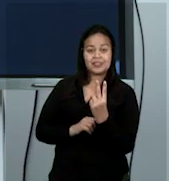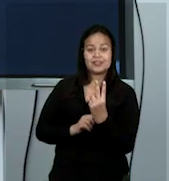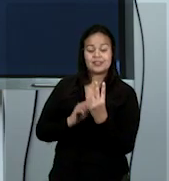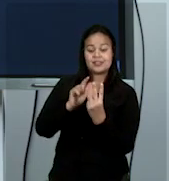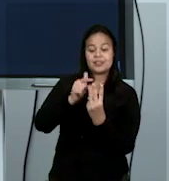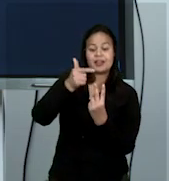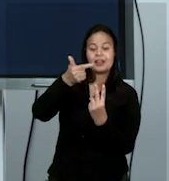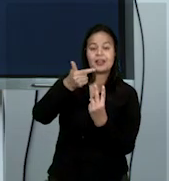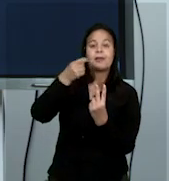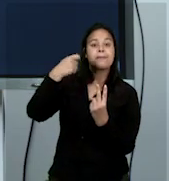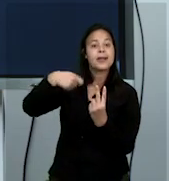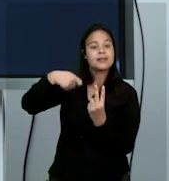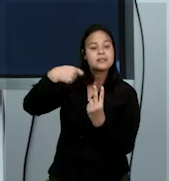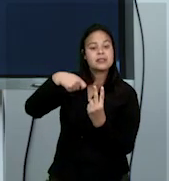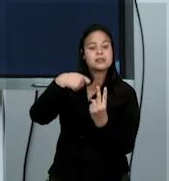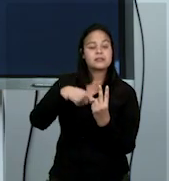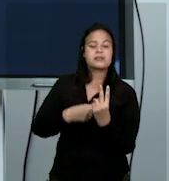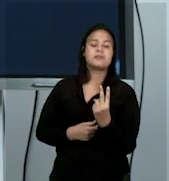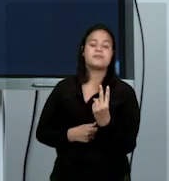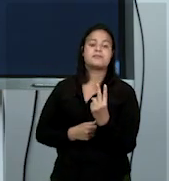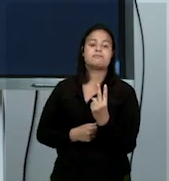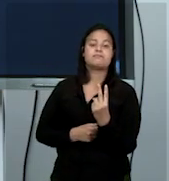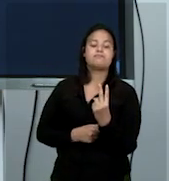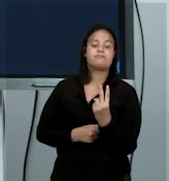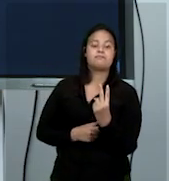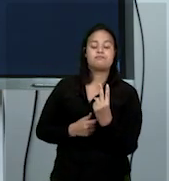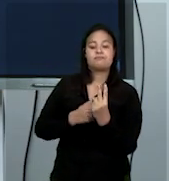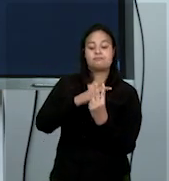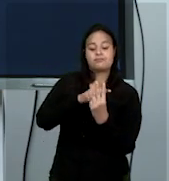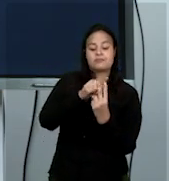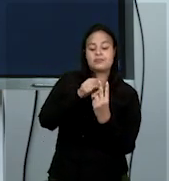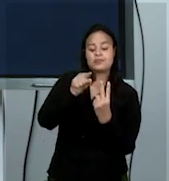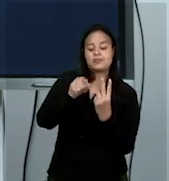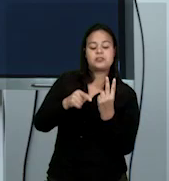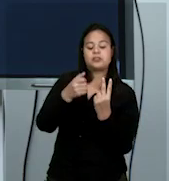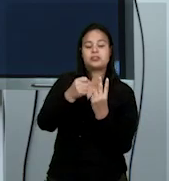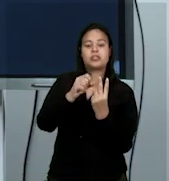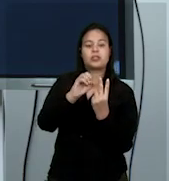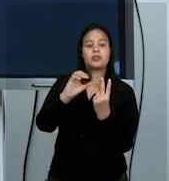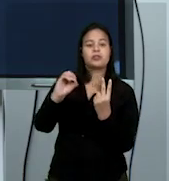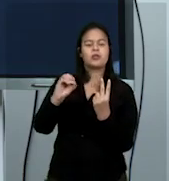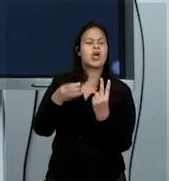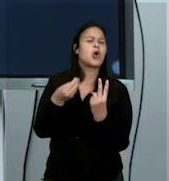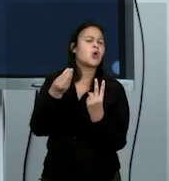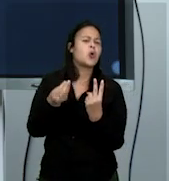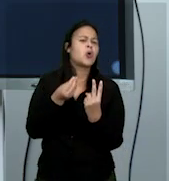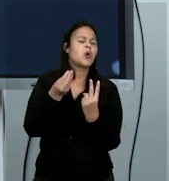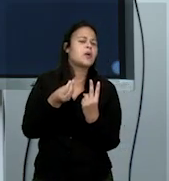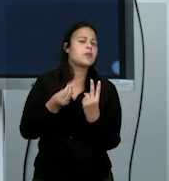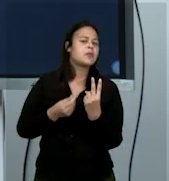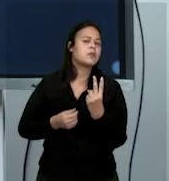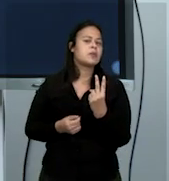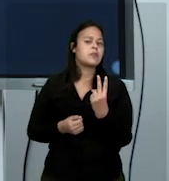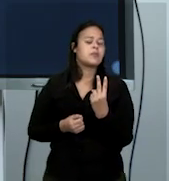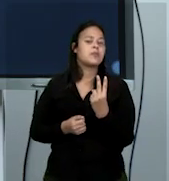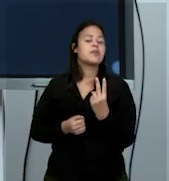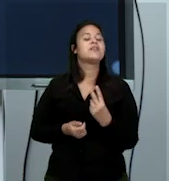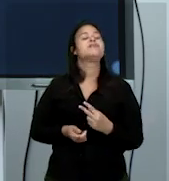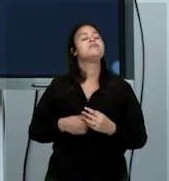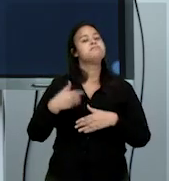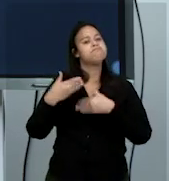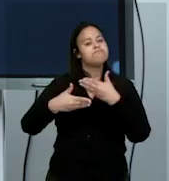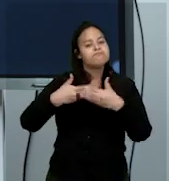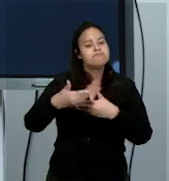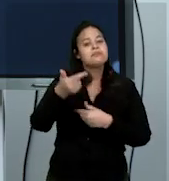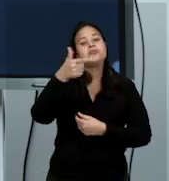é o radical. Então, raiz de 800. E como que eu faço raiz de 800? Aquele mesmo